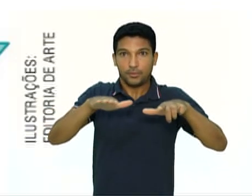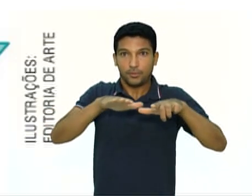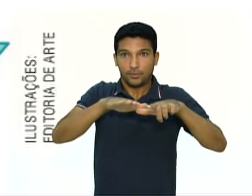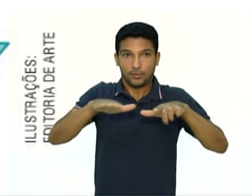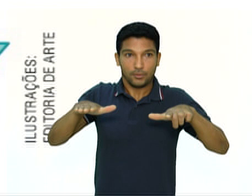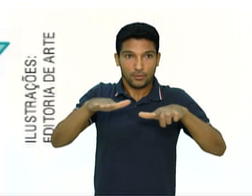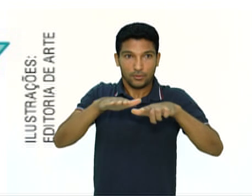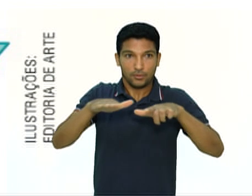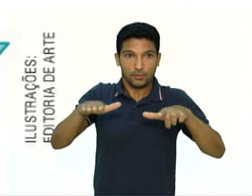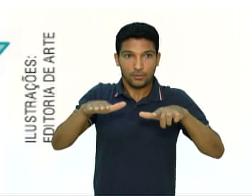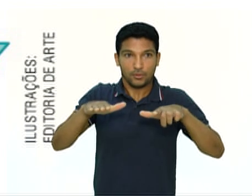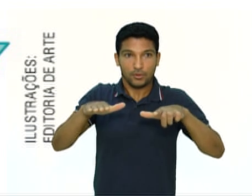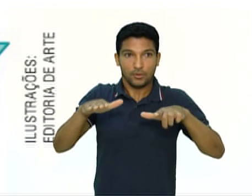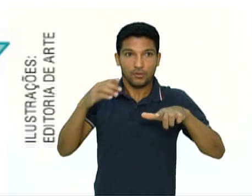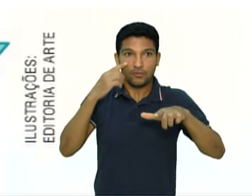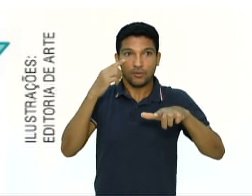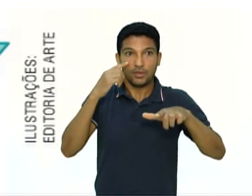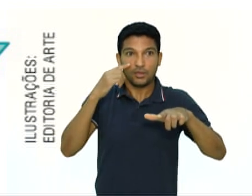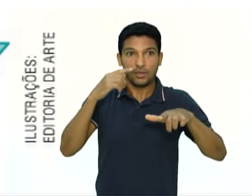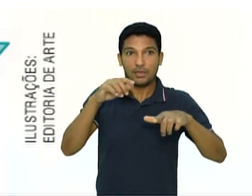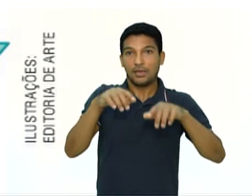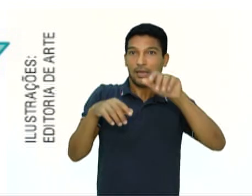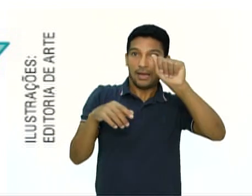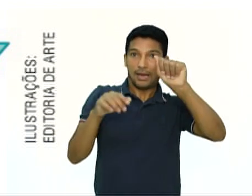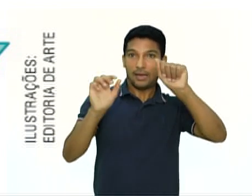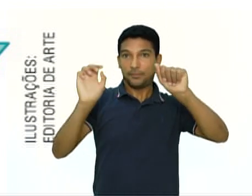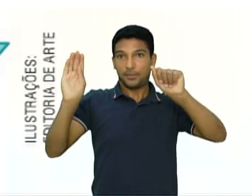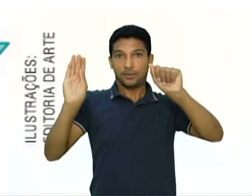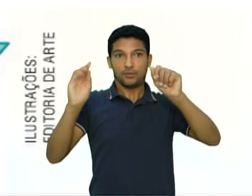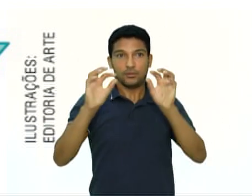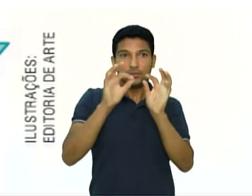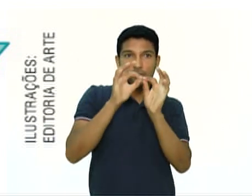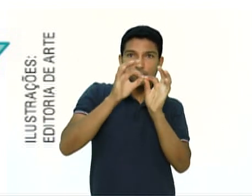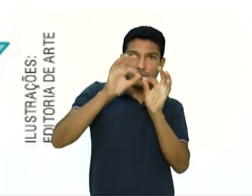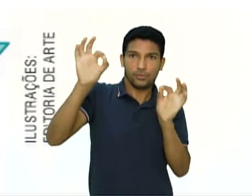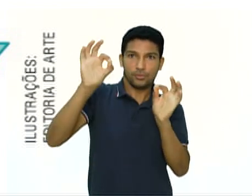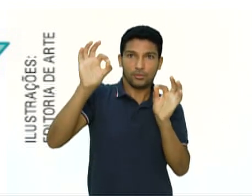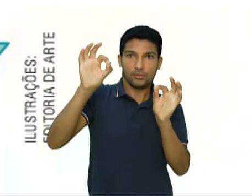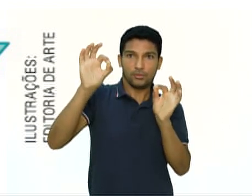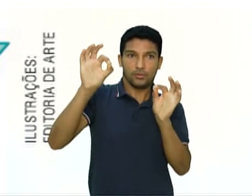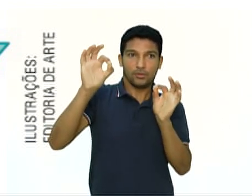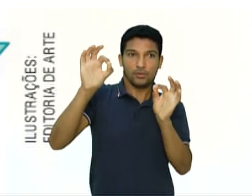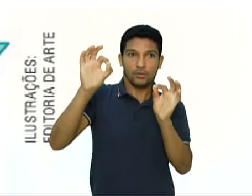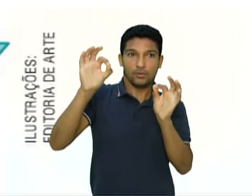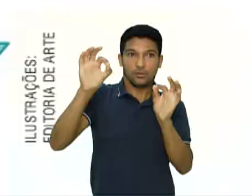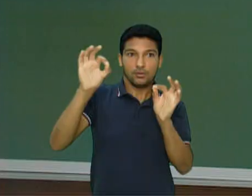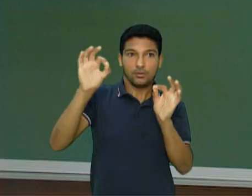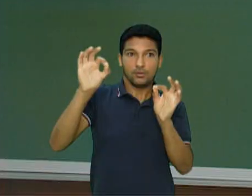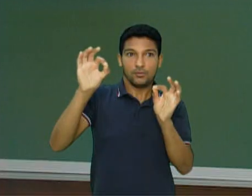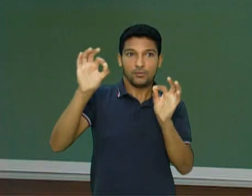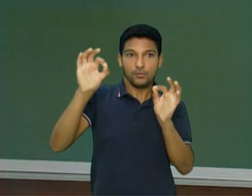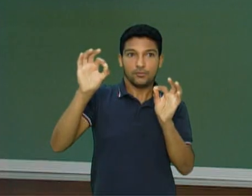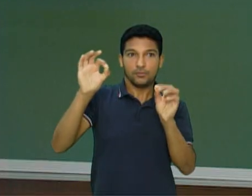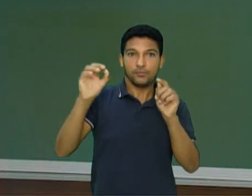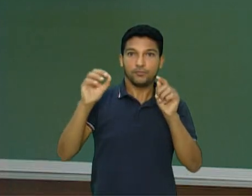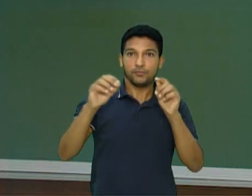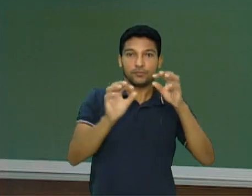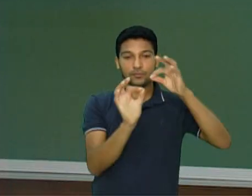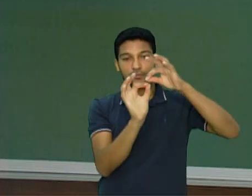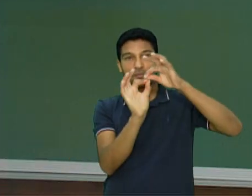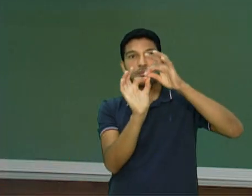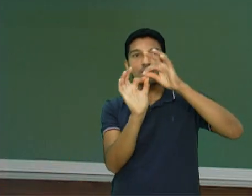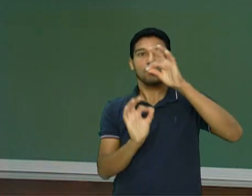o A'B'. Mas o objeto em questão aqui, olha como é que ele está, o AB, né? Se você imaginar esse objeto AB aí,